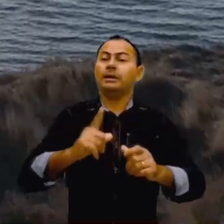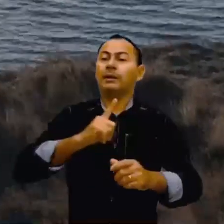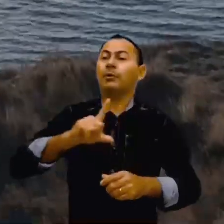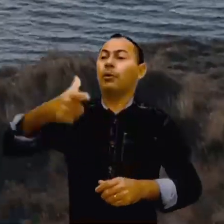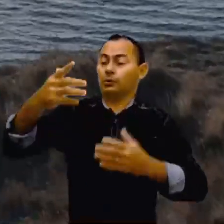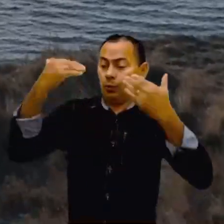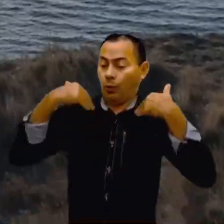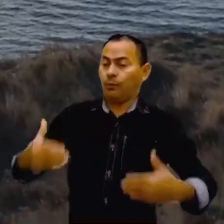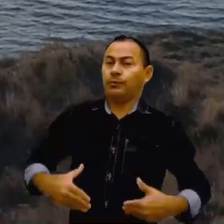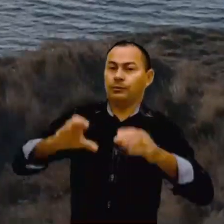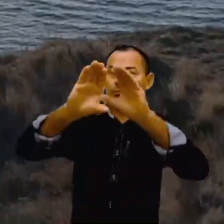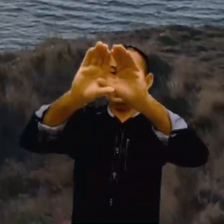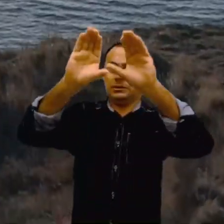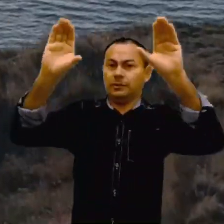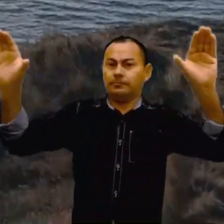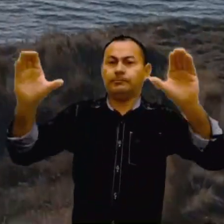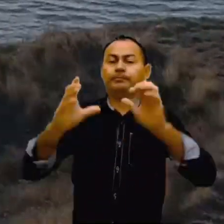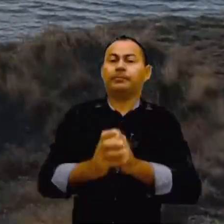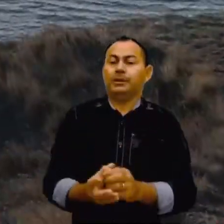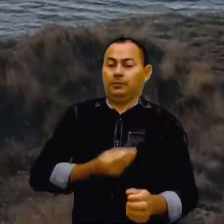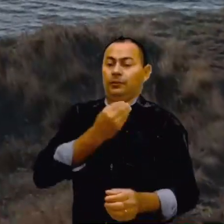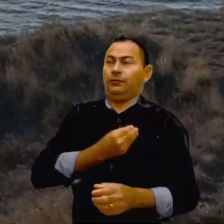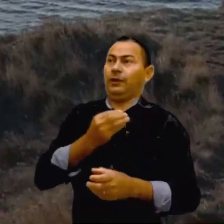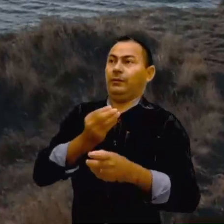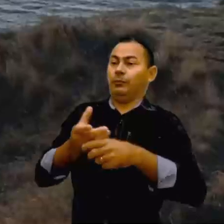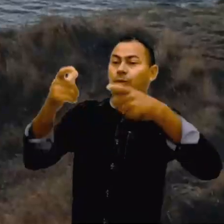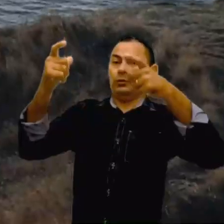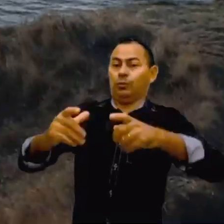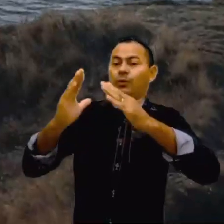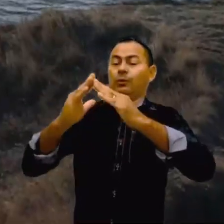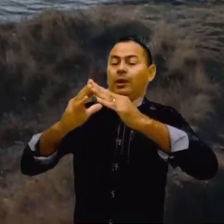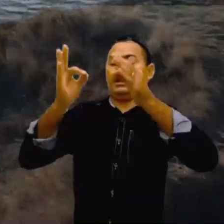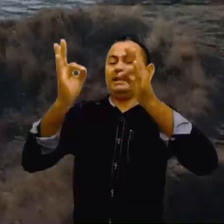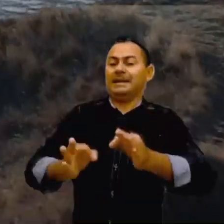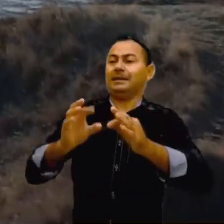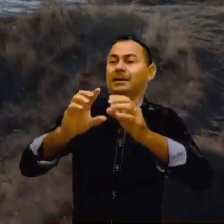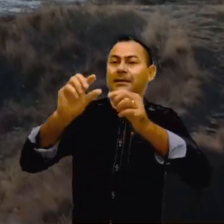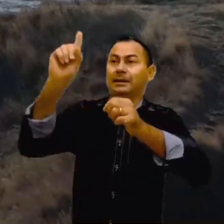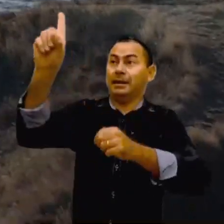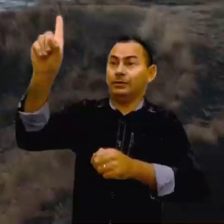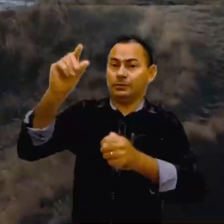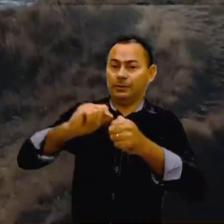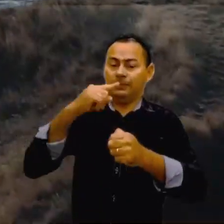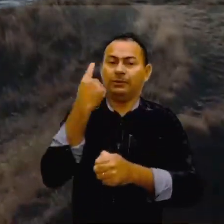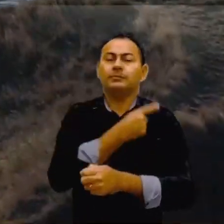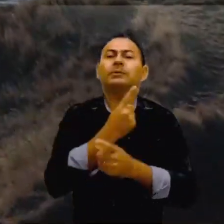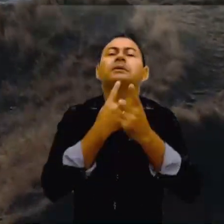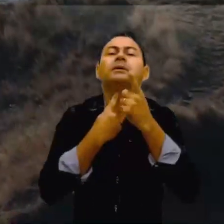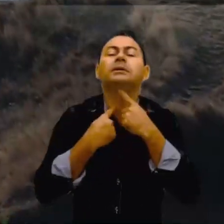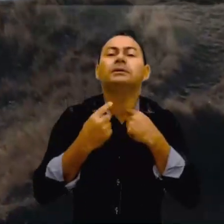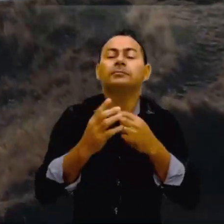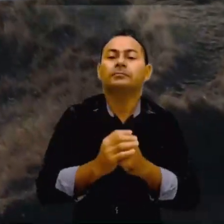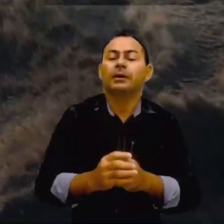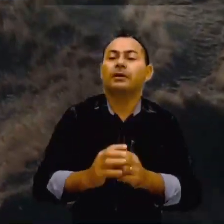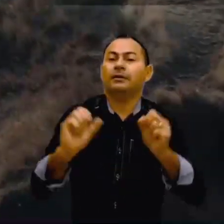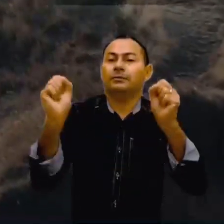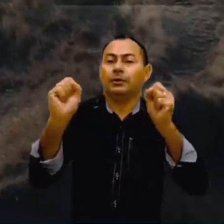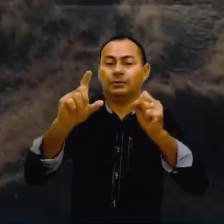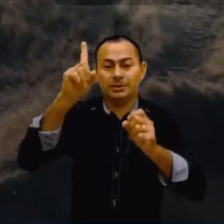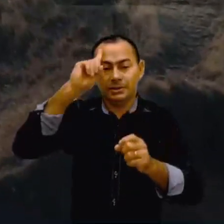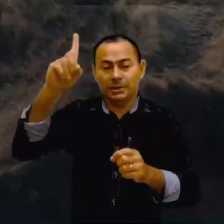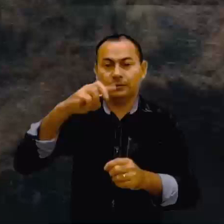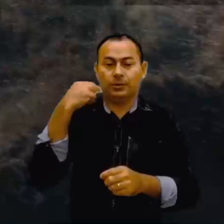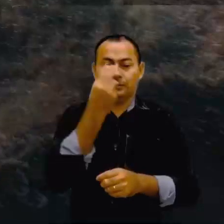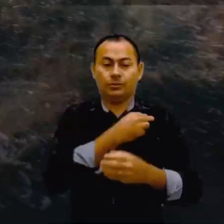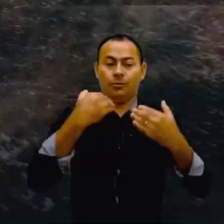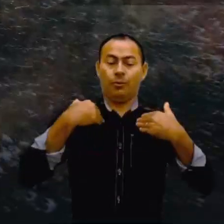outro corpo no céu. Moraremos no lar feito por Deus especialmente para nós. Por isso desejamos ansiosos pelo dia em que